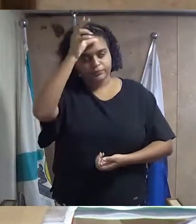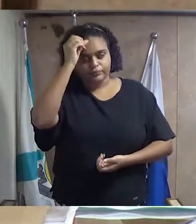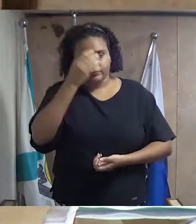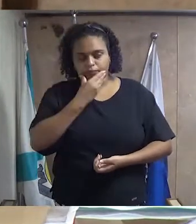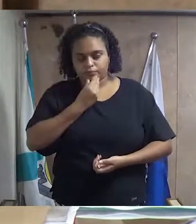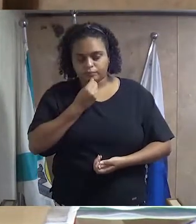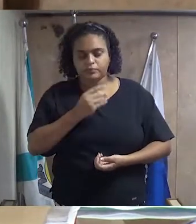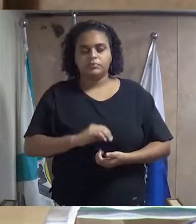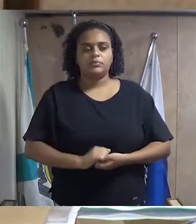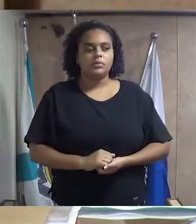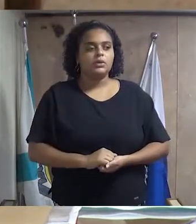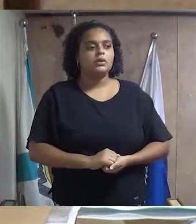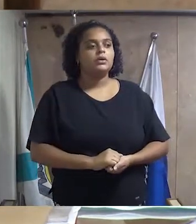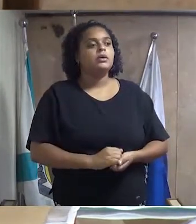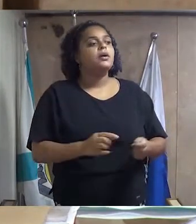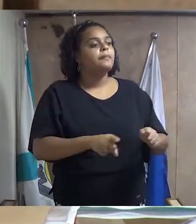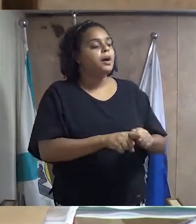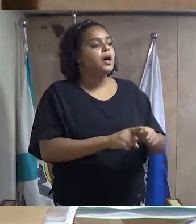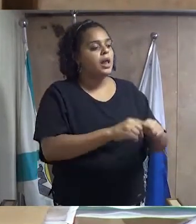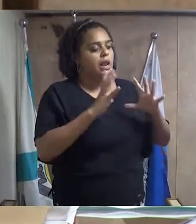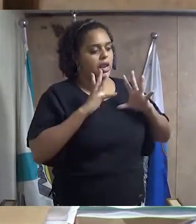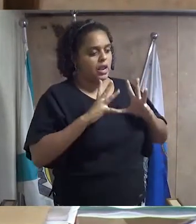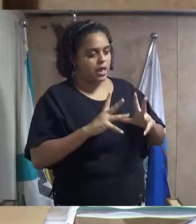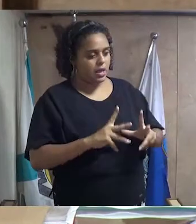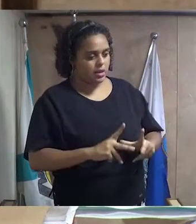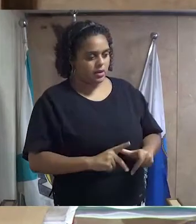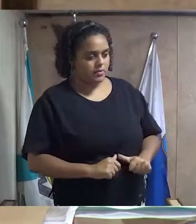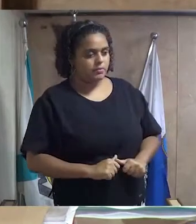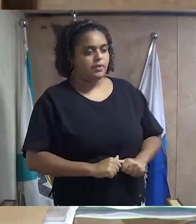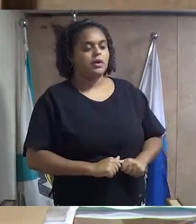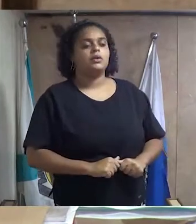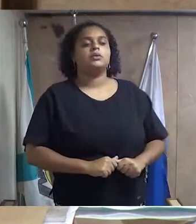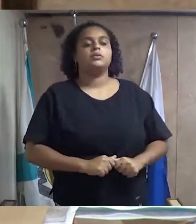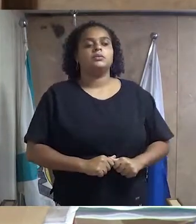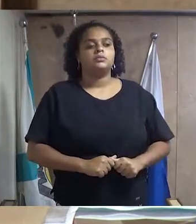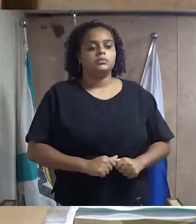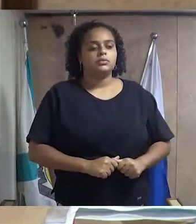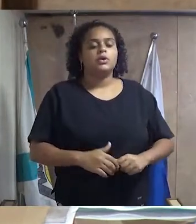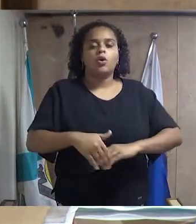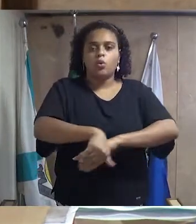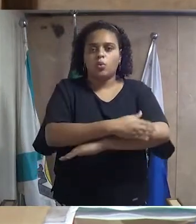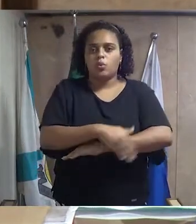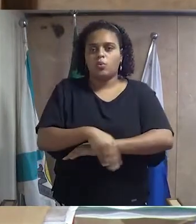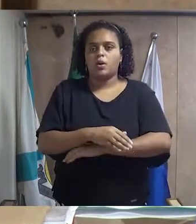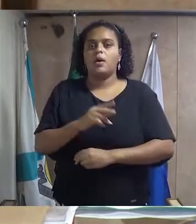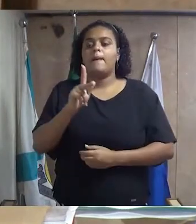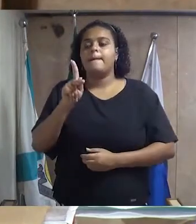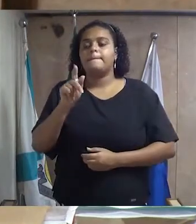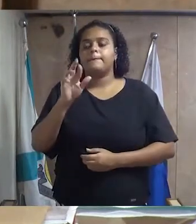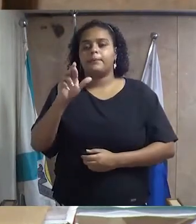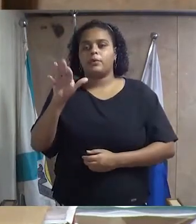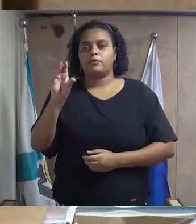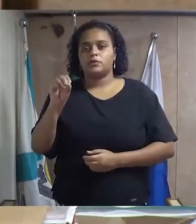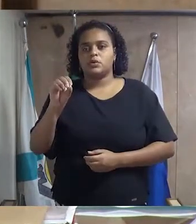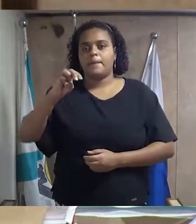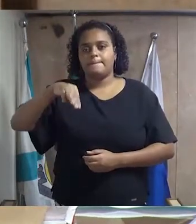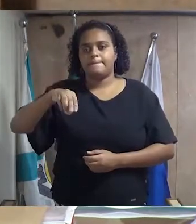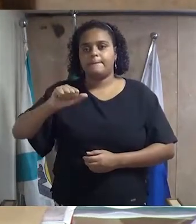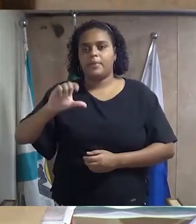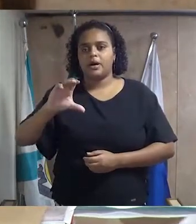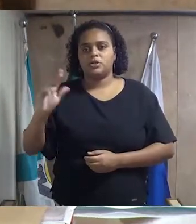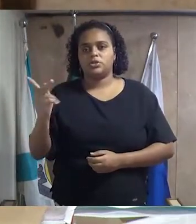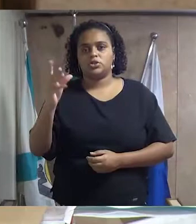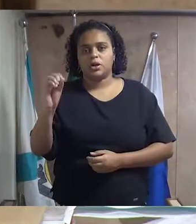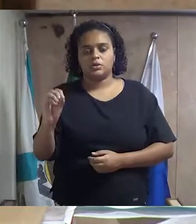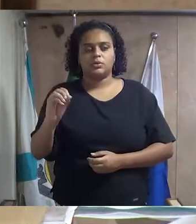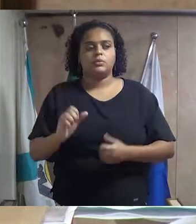prefeito serviços de limpeza, incluindo capim e varrição, ao longo da rua Professora Maria José Machado, em Jardim do